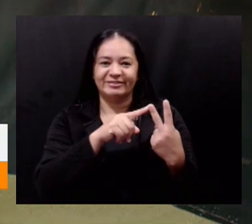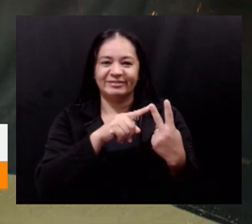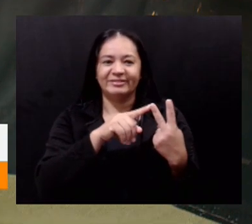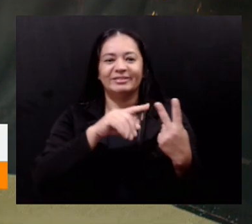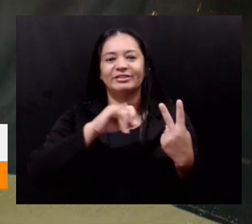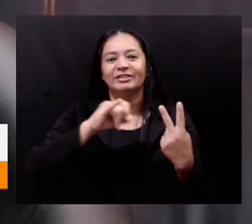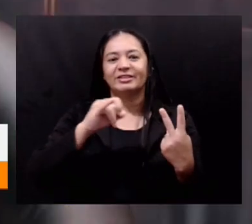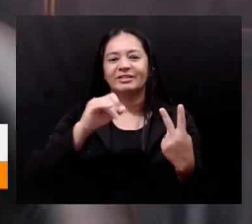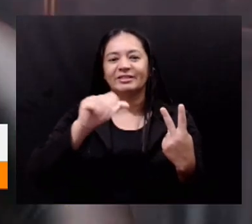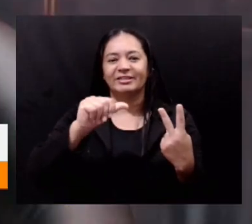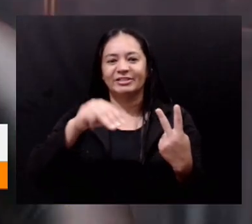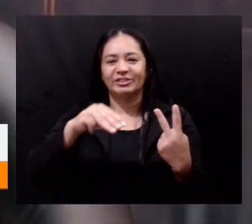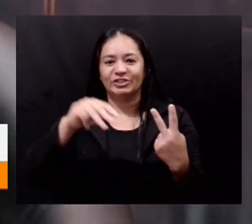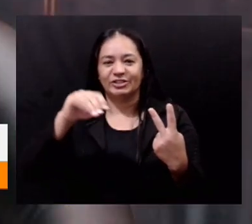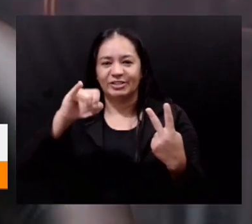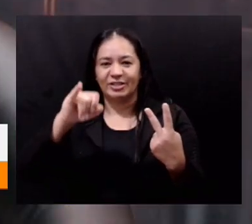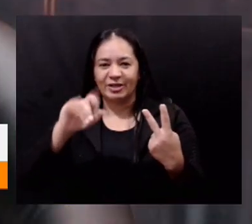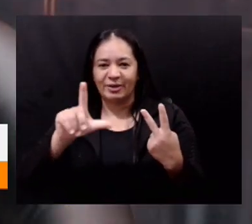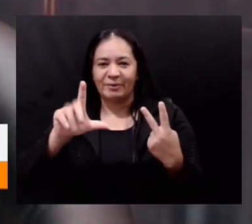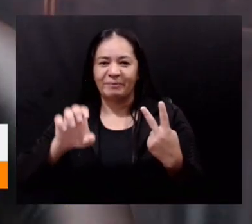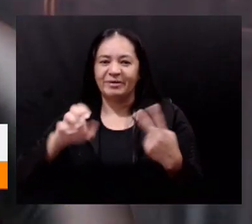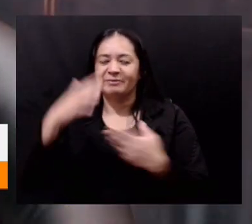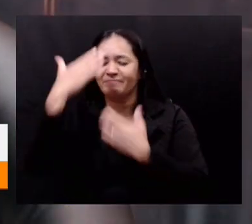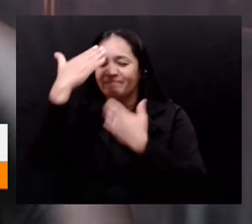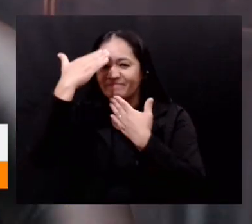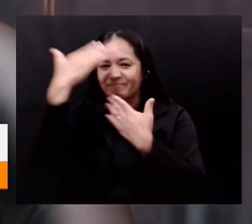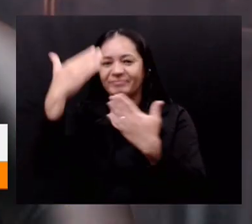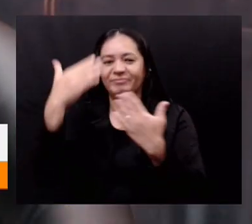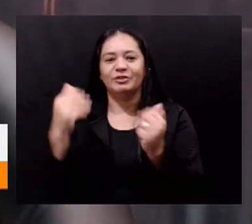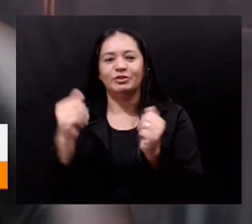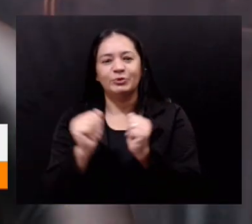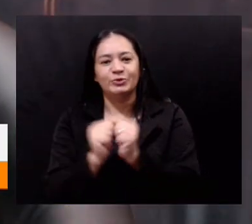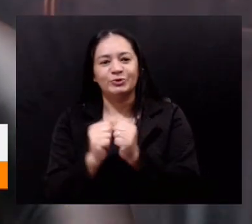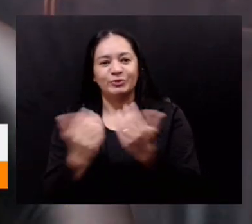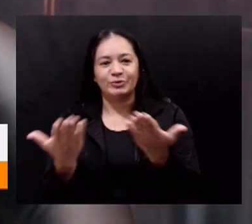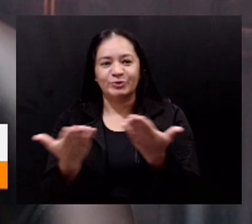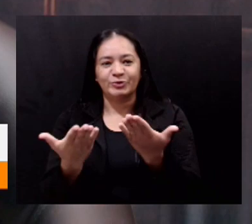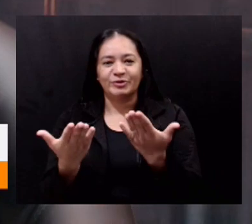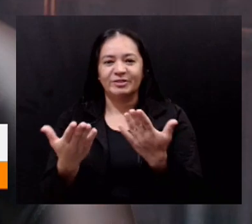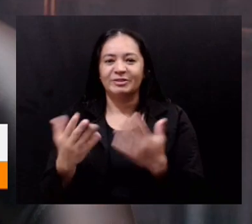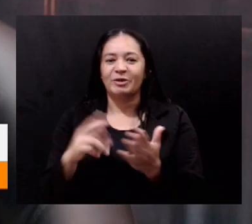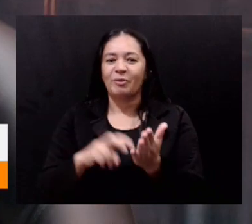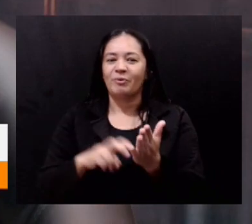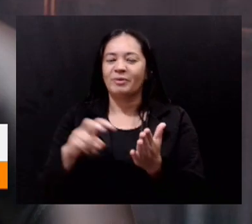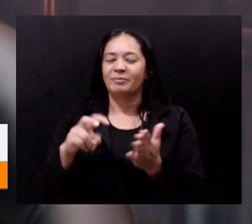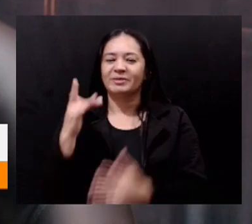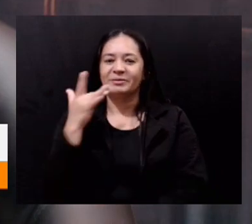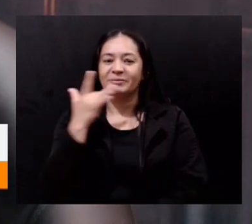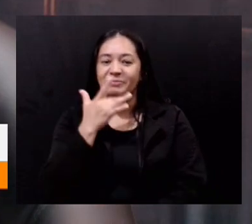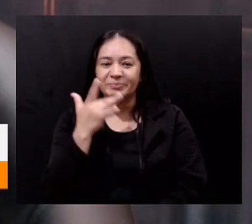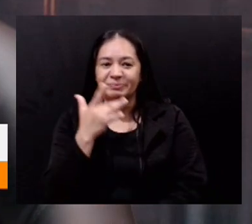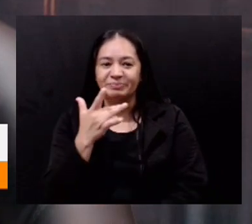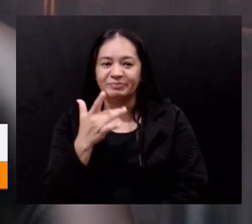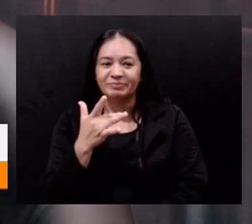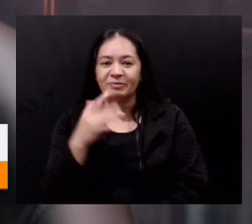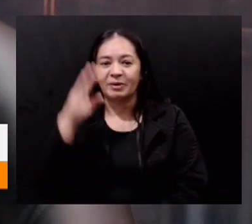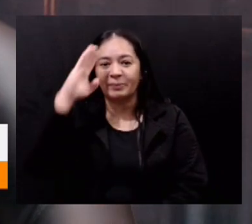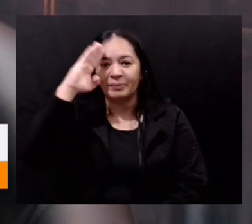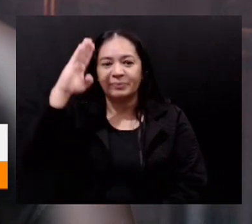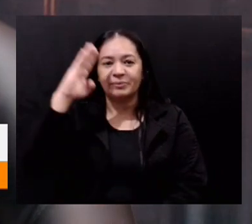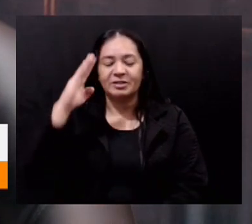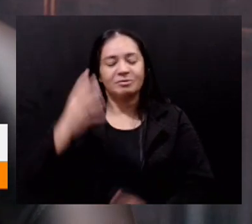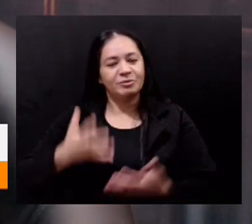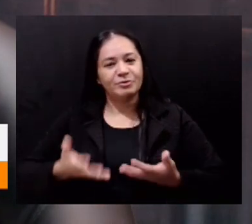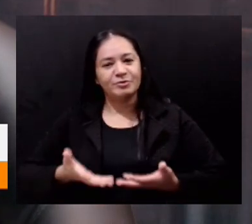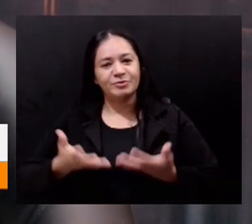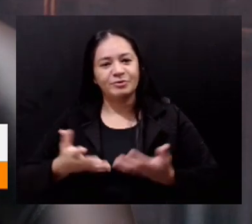Jamile. Muito obrigada por estar aqui, foi, né, uma manhã deliciosa, ainda mais podendo contribuir com o nosso